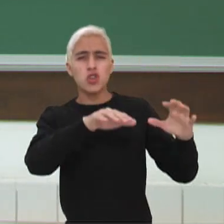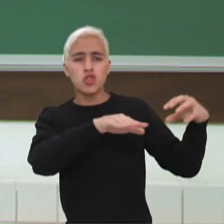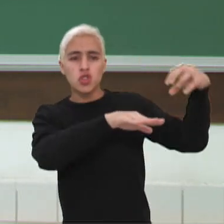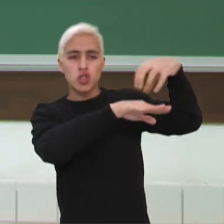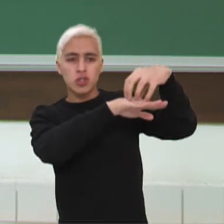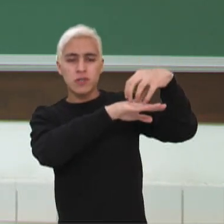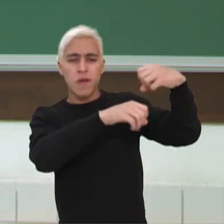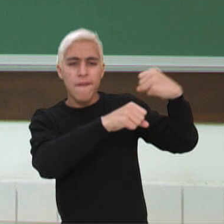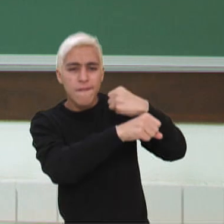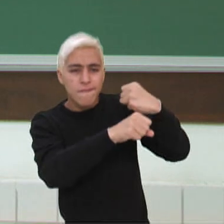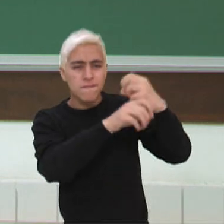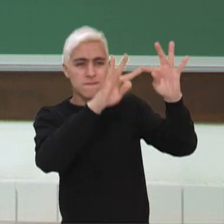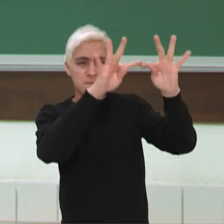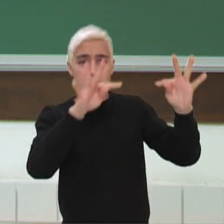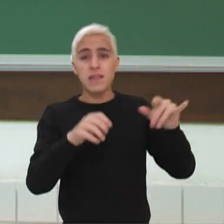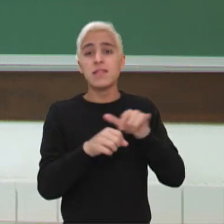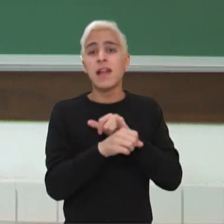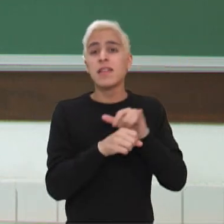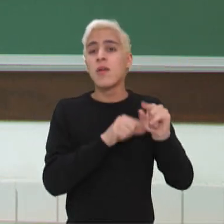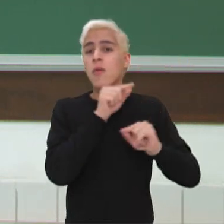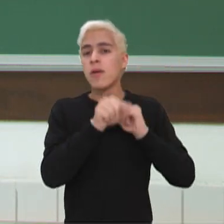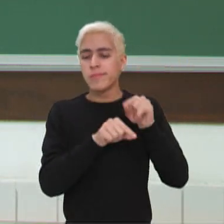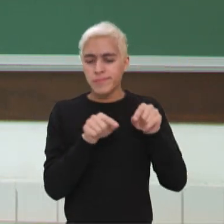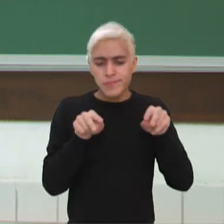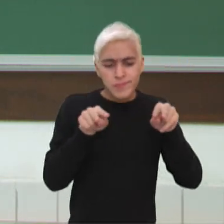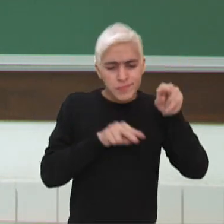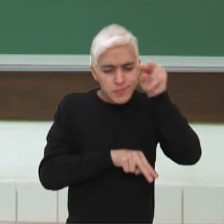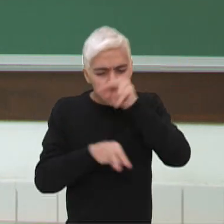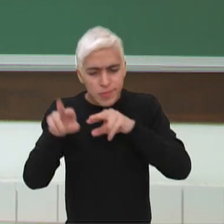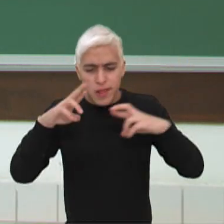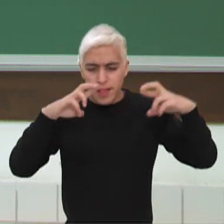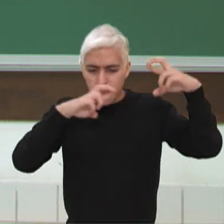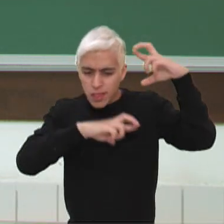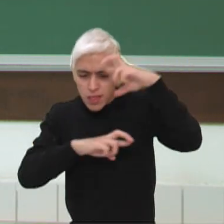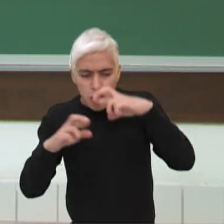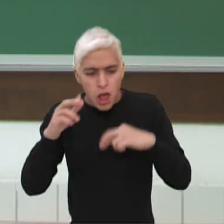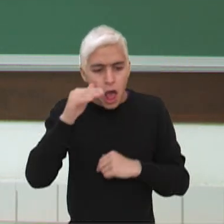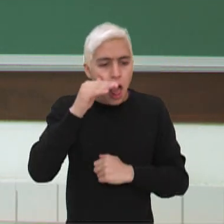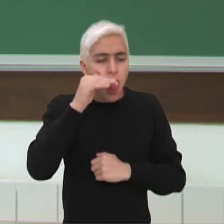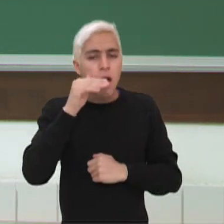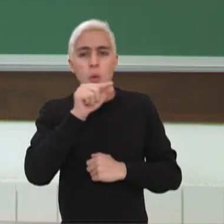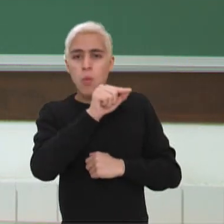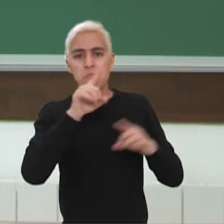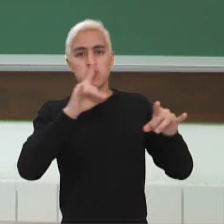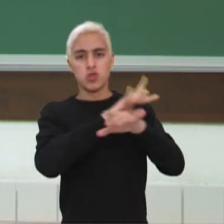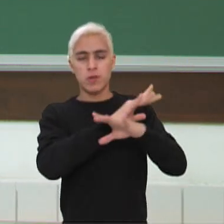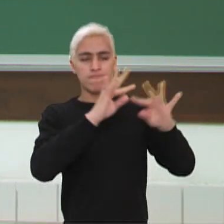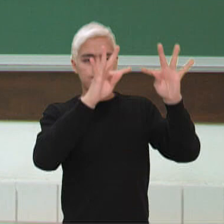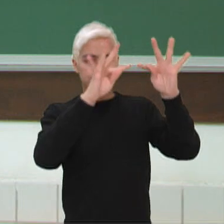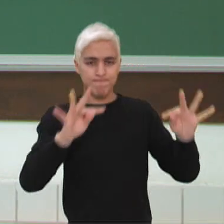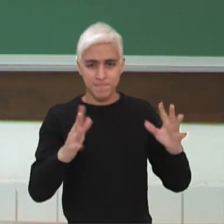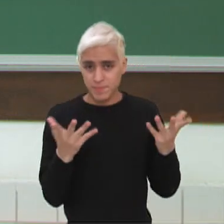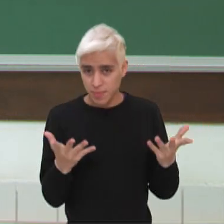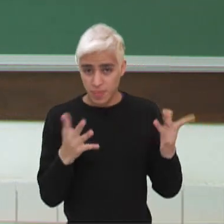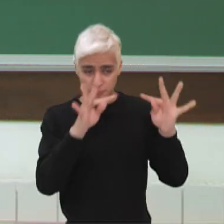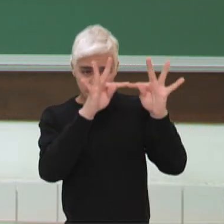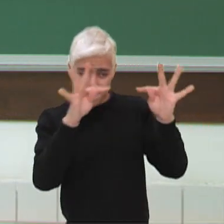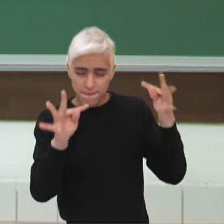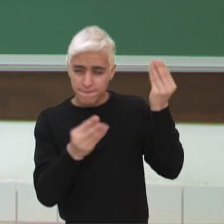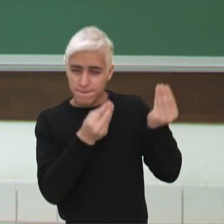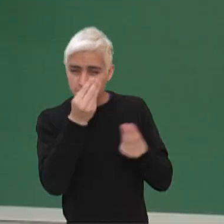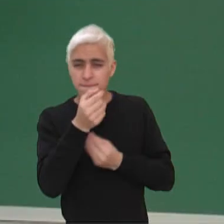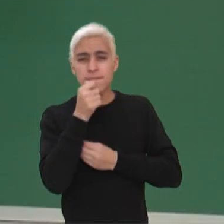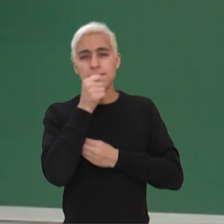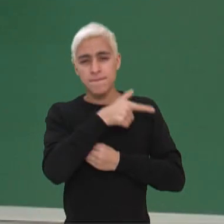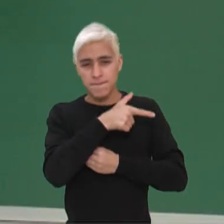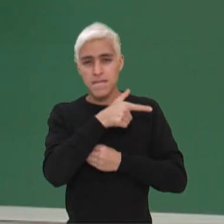uma estratégia também militar de poder observar o todo ali de cima, né? E ali ficou o templo. Esse templo, gente, olha só na questão